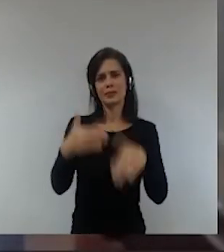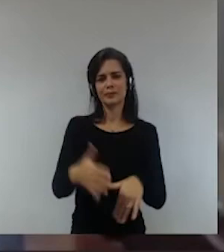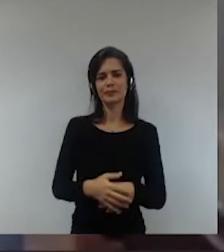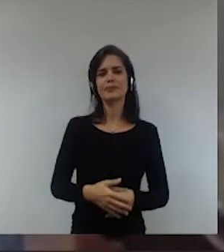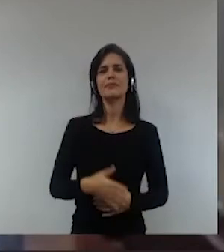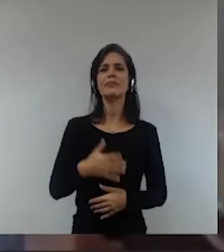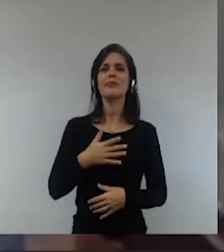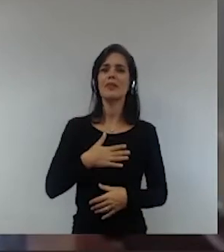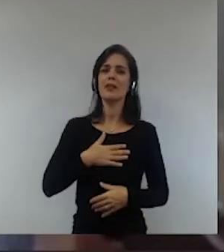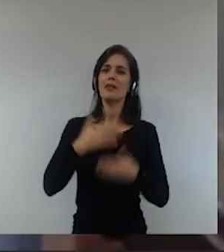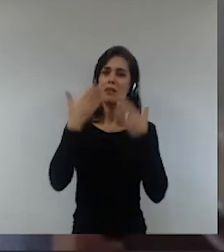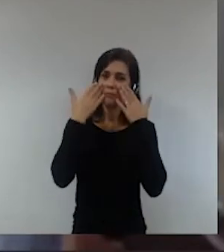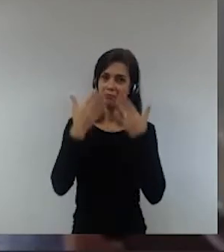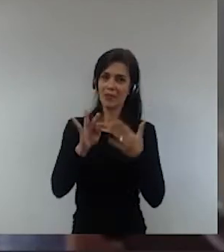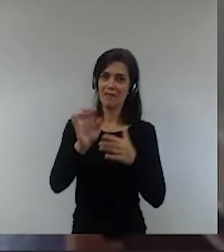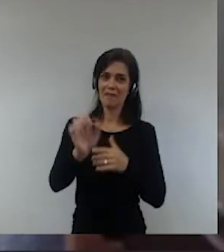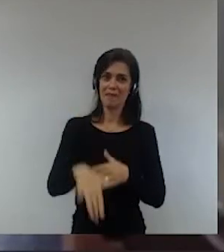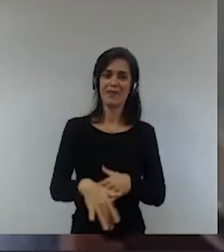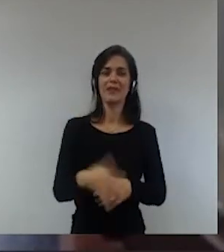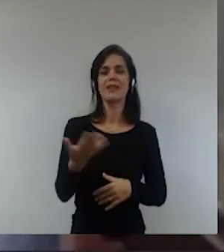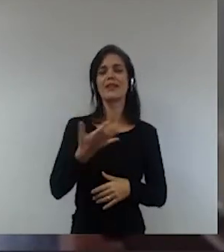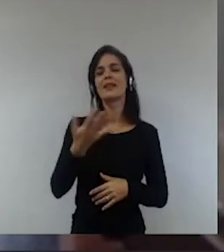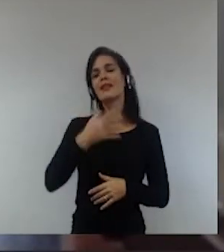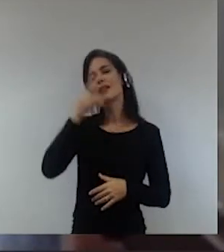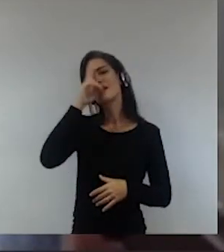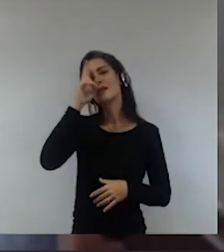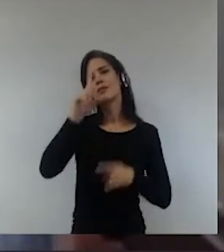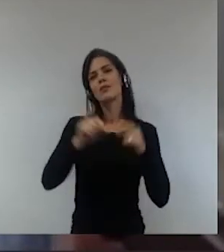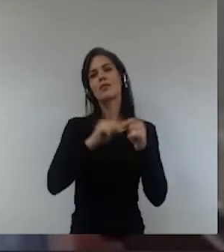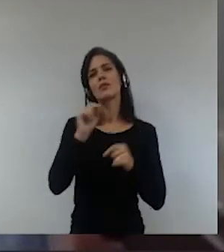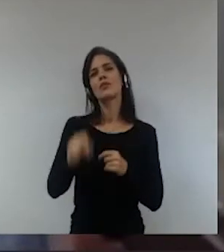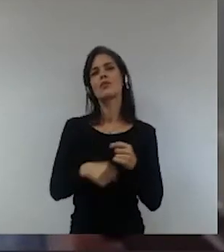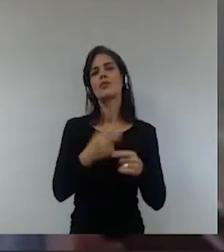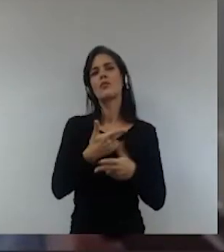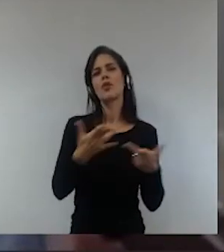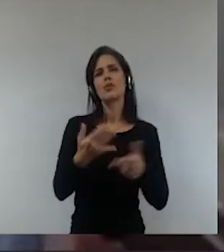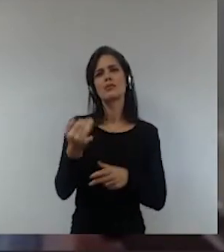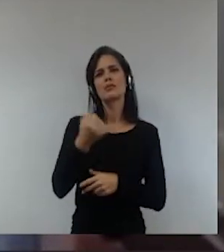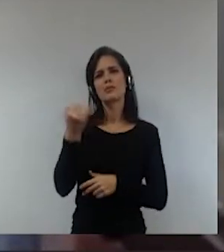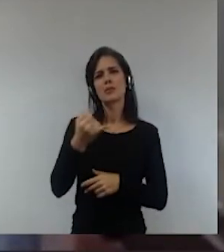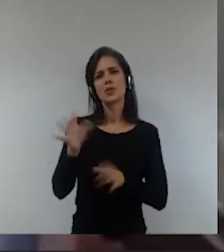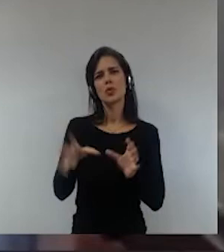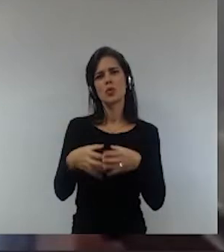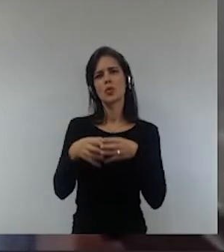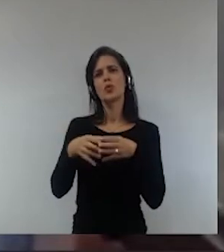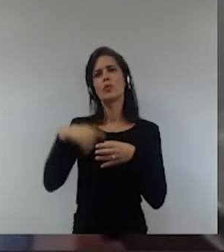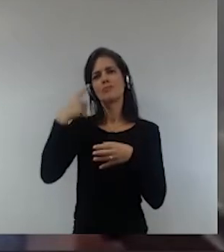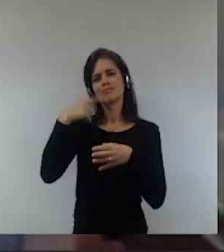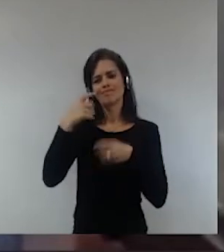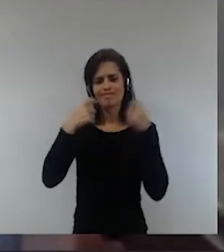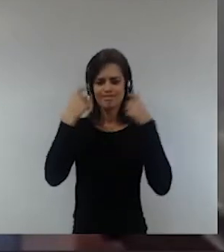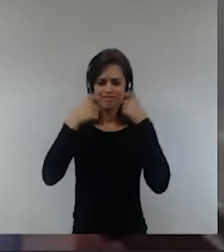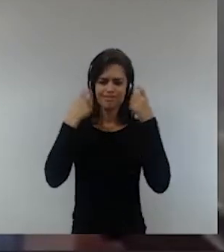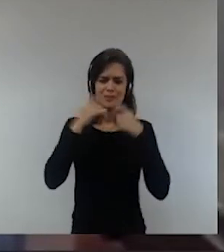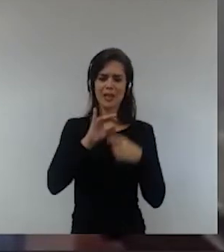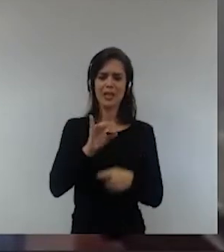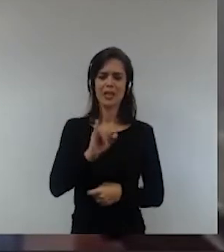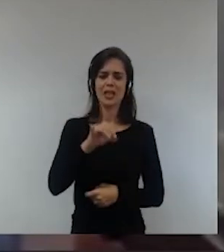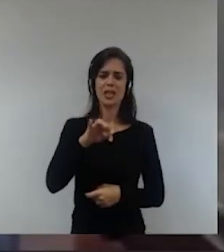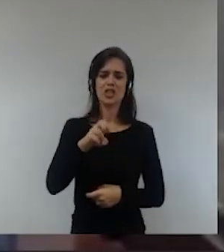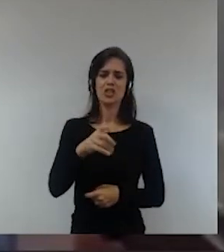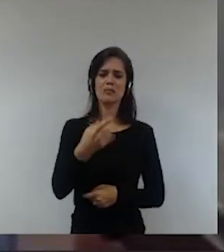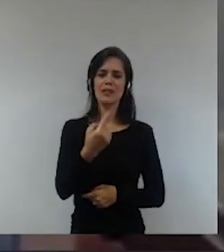final da minha exposição, gostaria de destacar um ponto que também preocupa muito a advocacia, que são as intimações para as